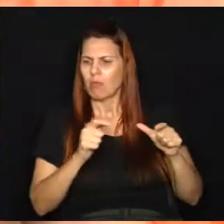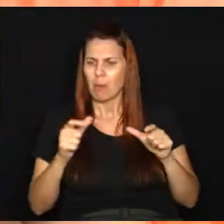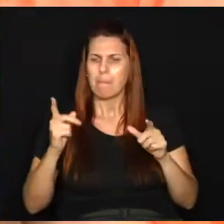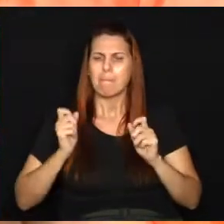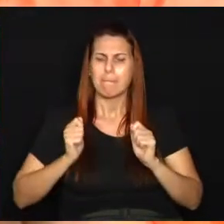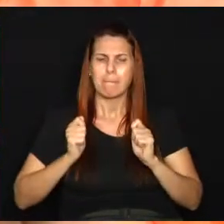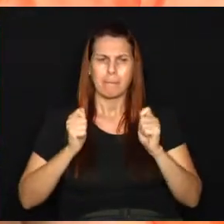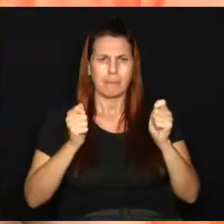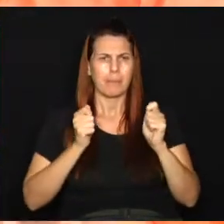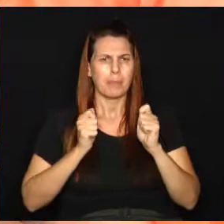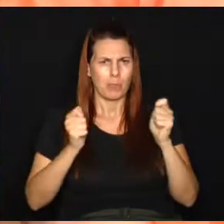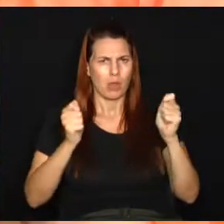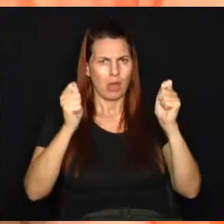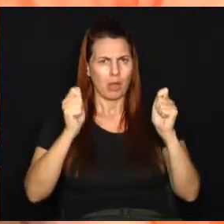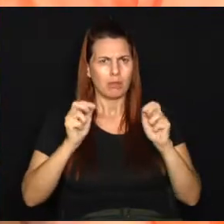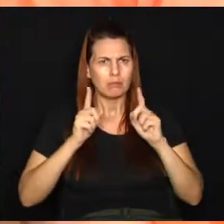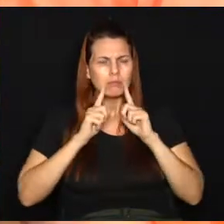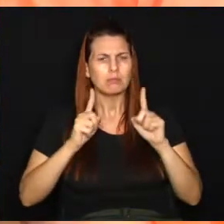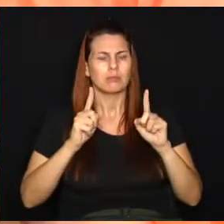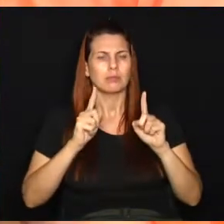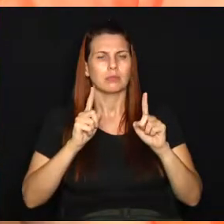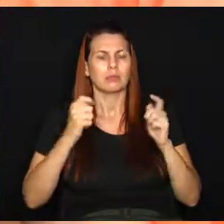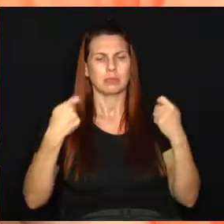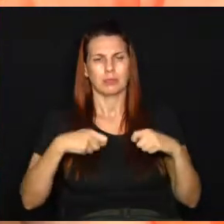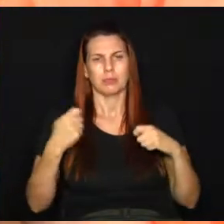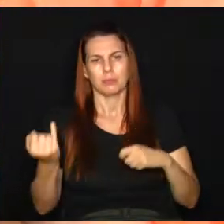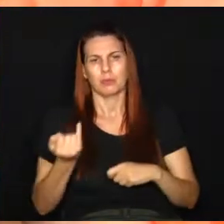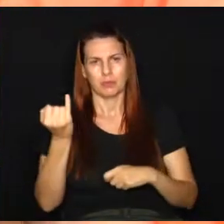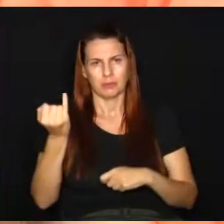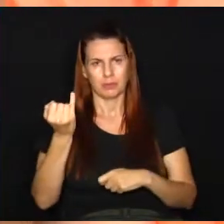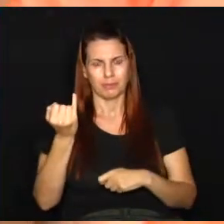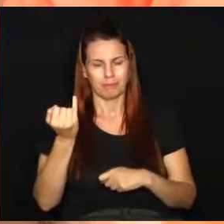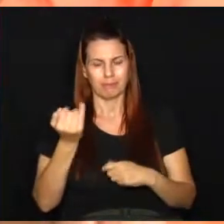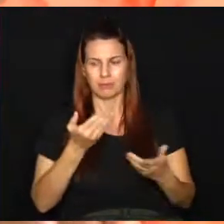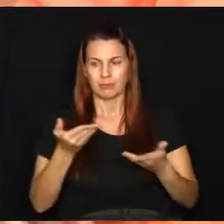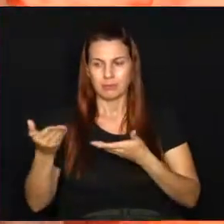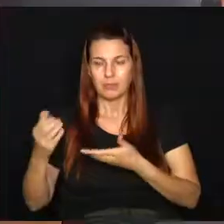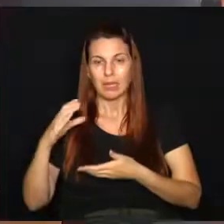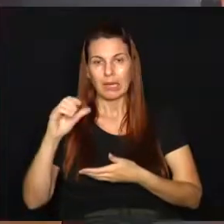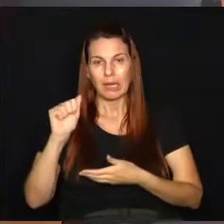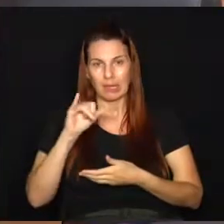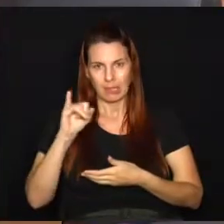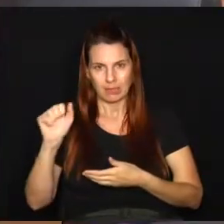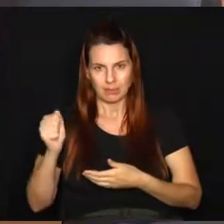protestar contra esse tipo de prática é muito importante. Então, passando aqui para a Cássia.